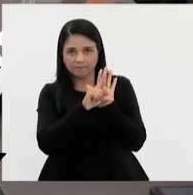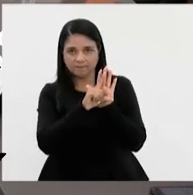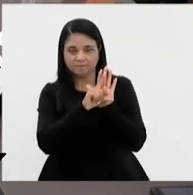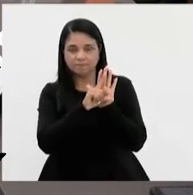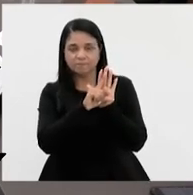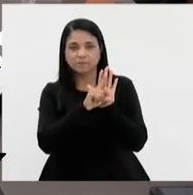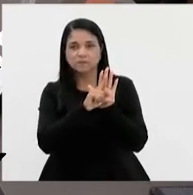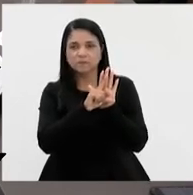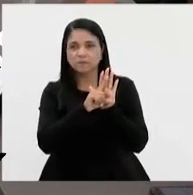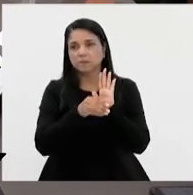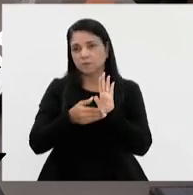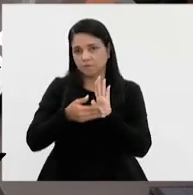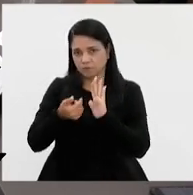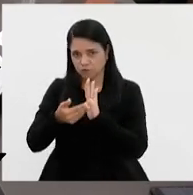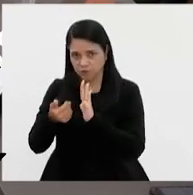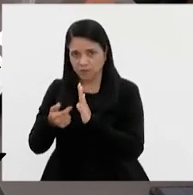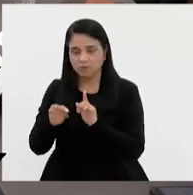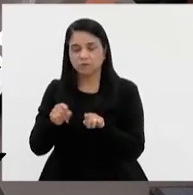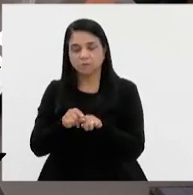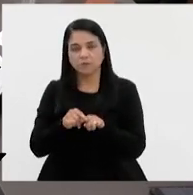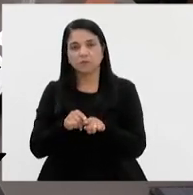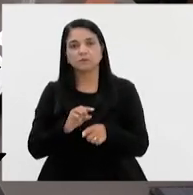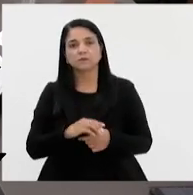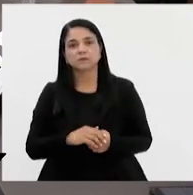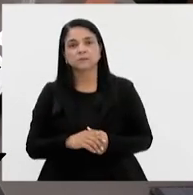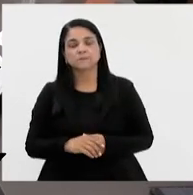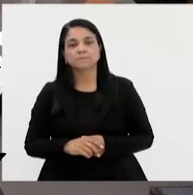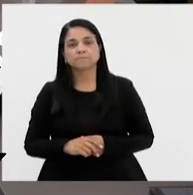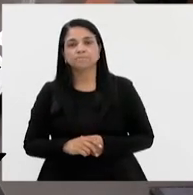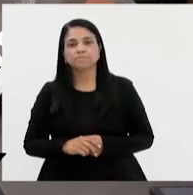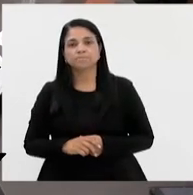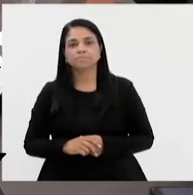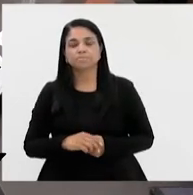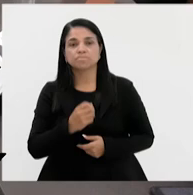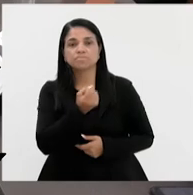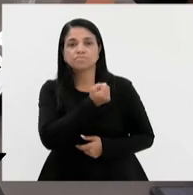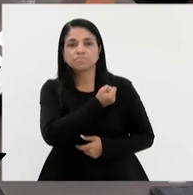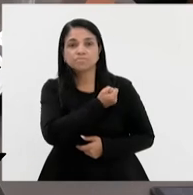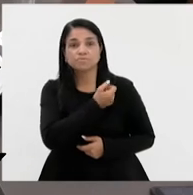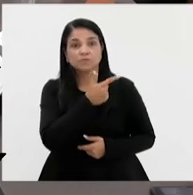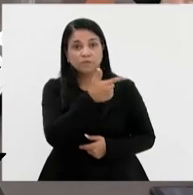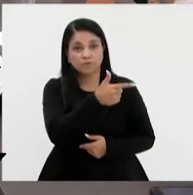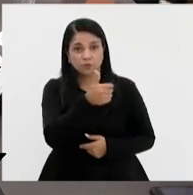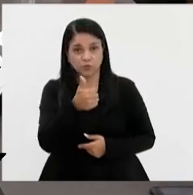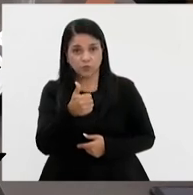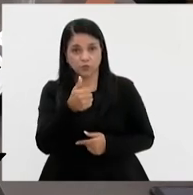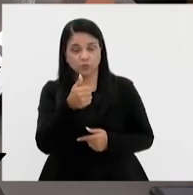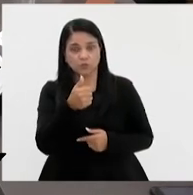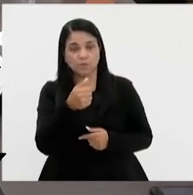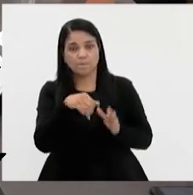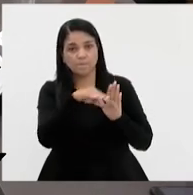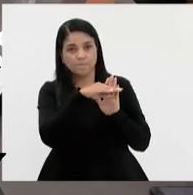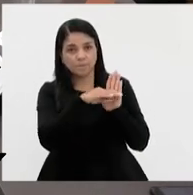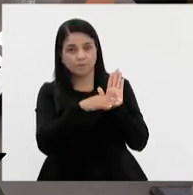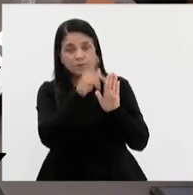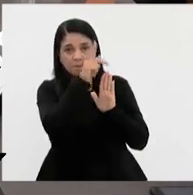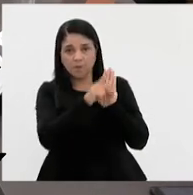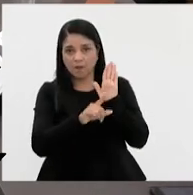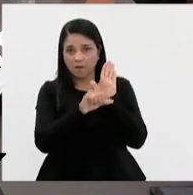Foi retirado de pauta, pedido do autor. Então, o item 21 da pauta é o